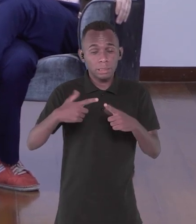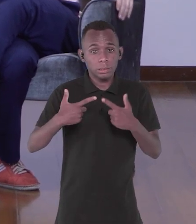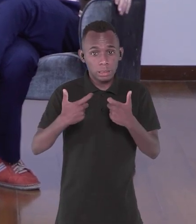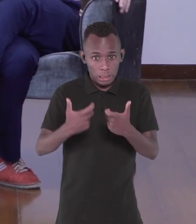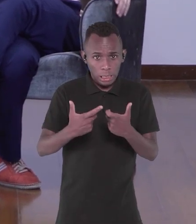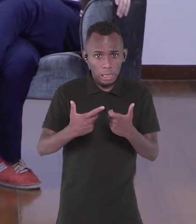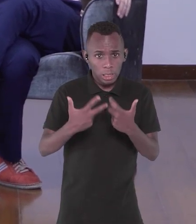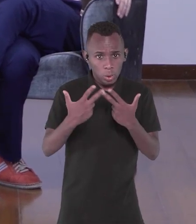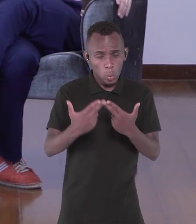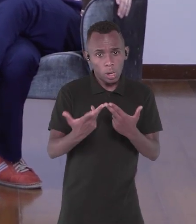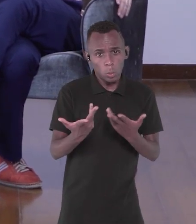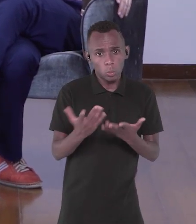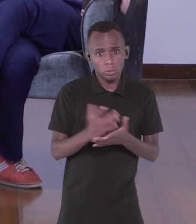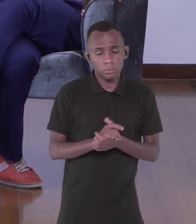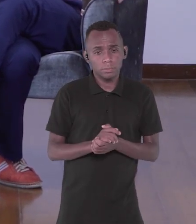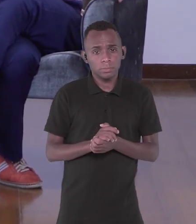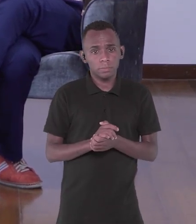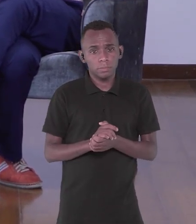hoje.